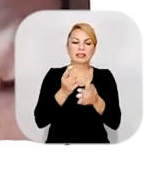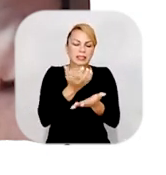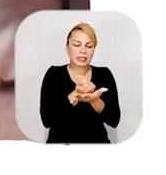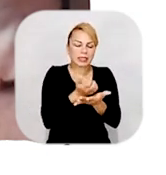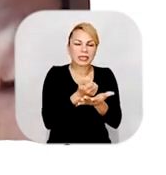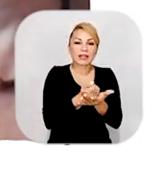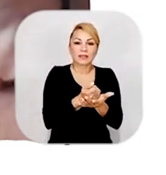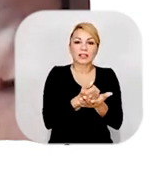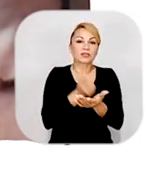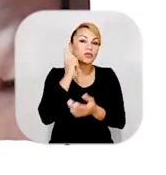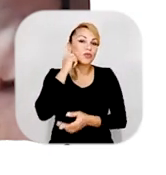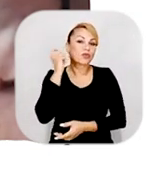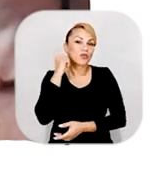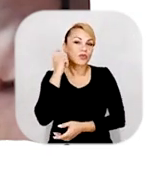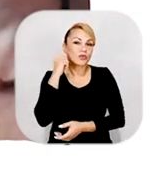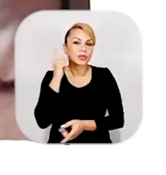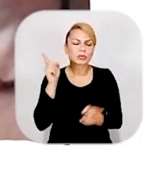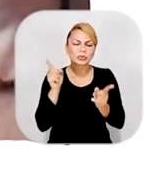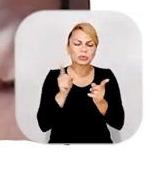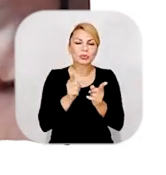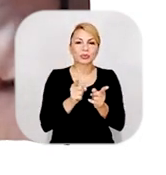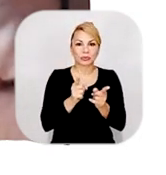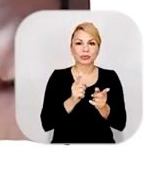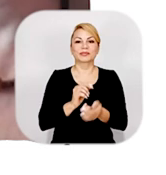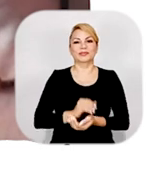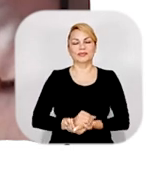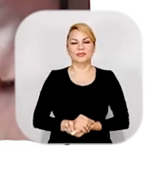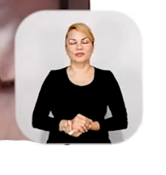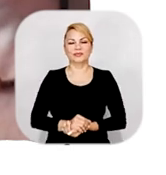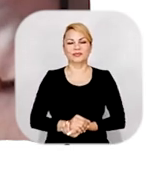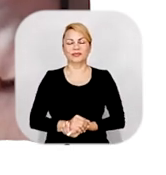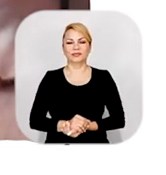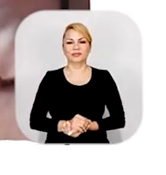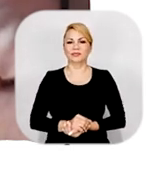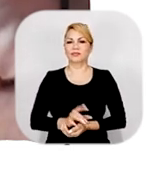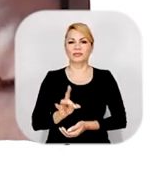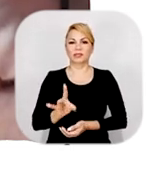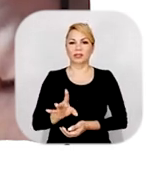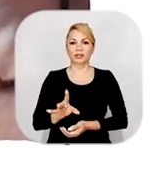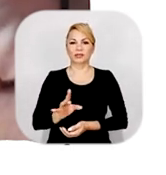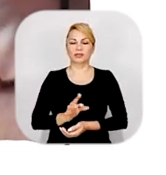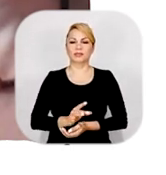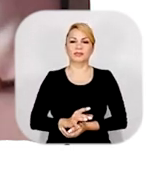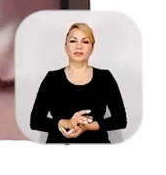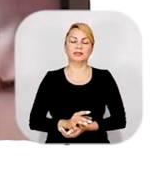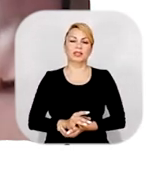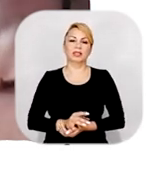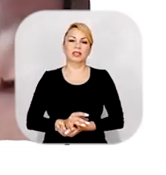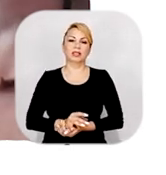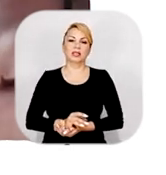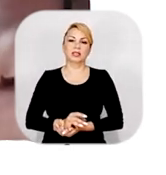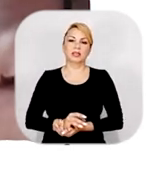de som desse tamanho. E é isso. E